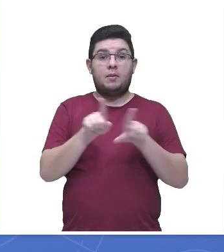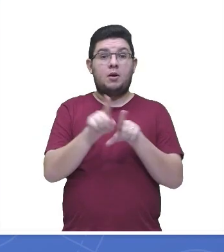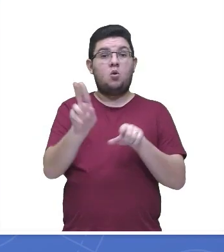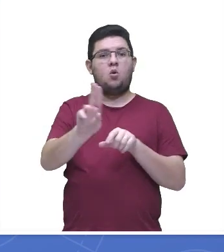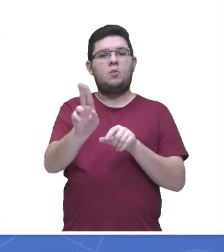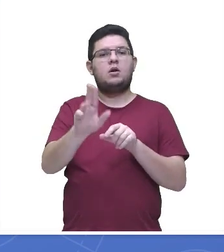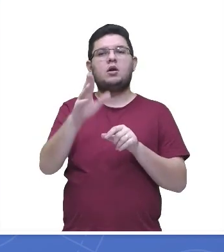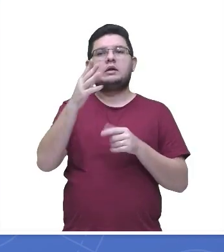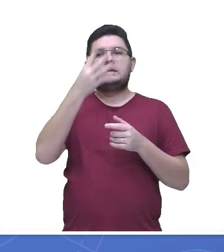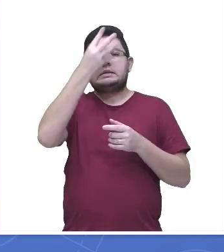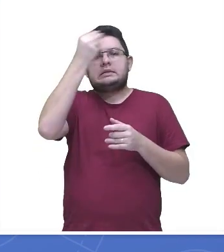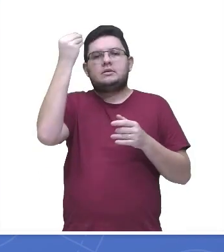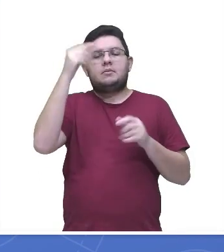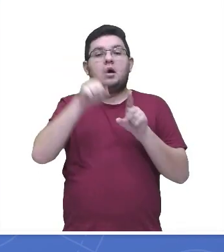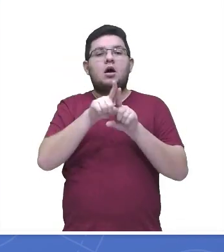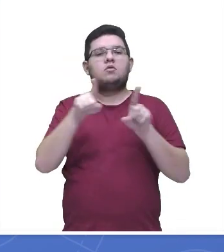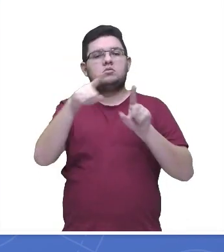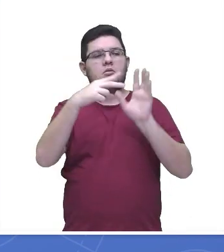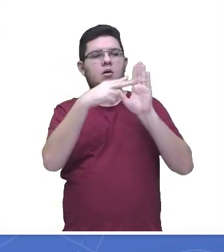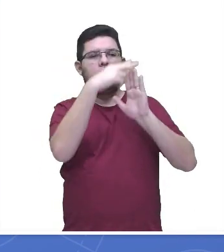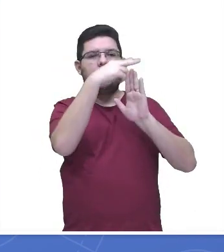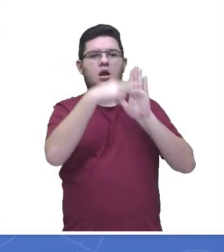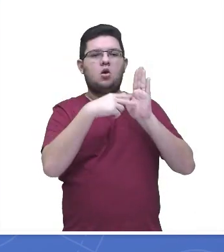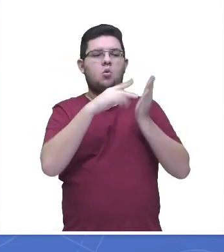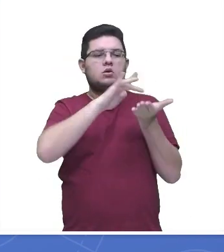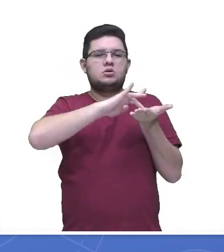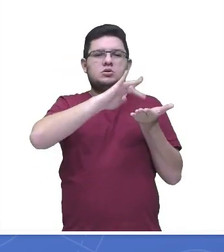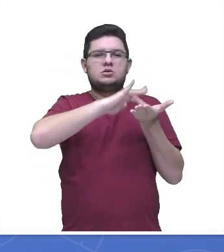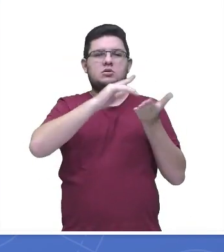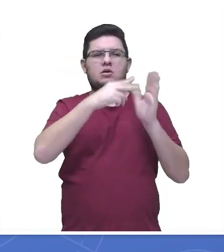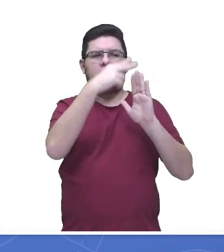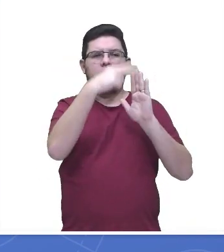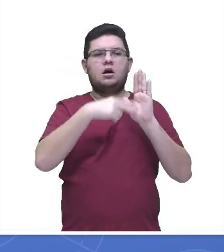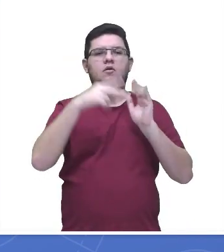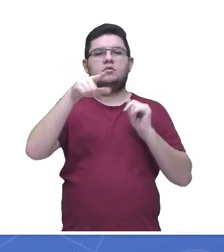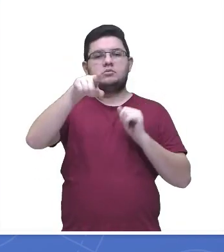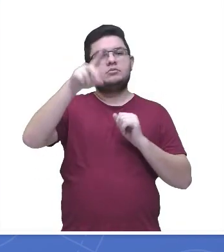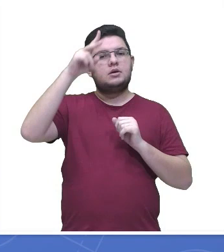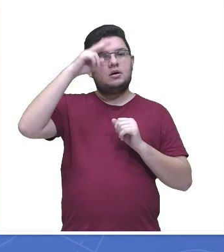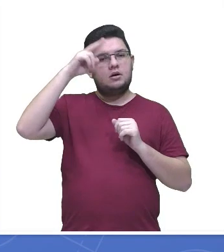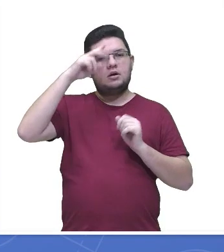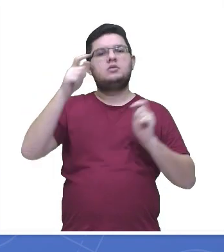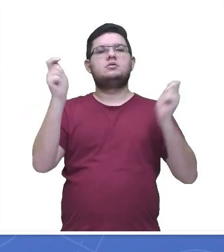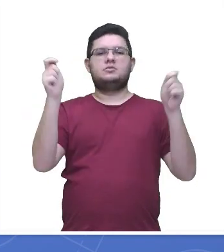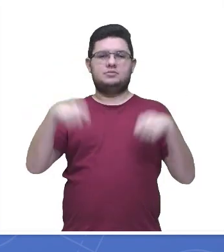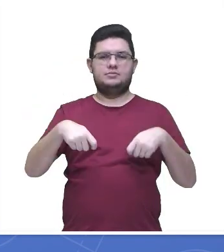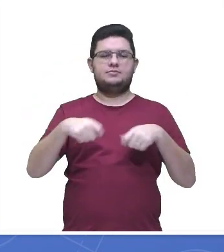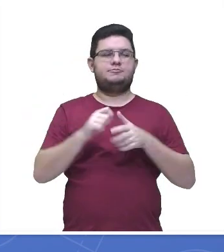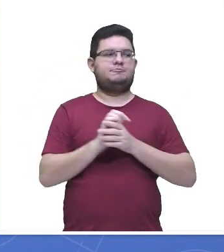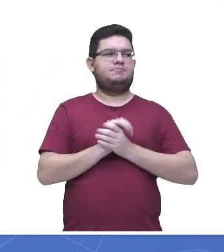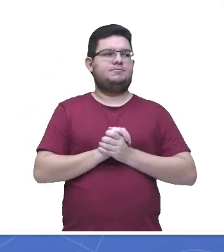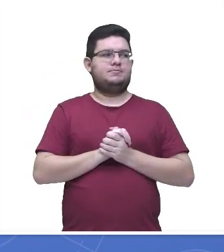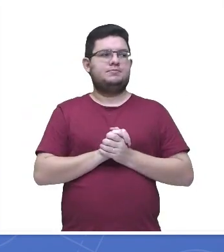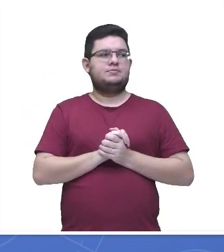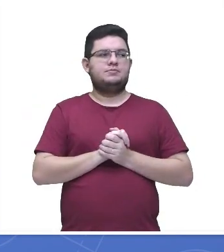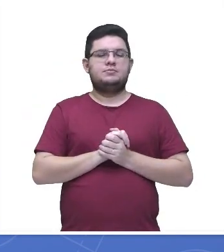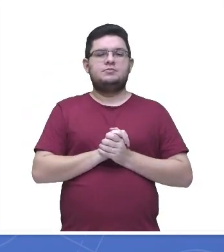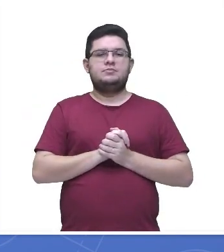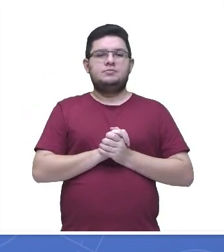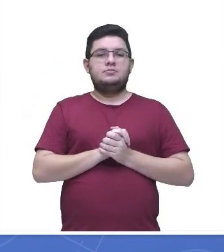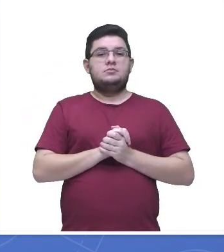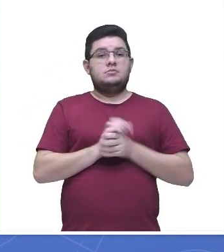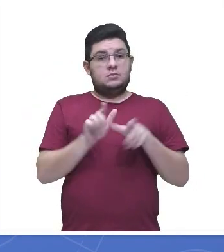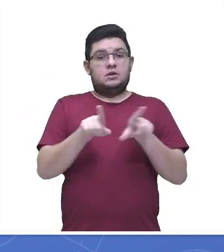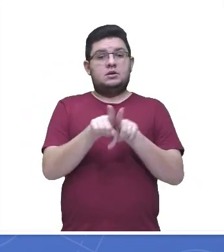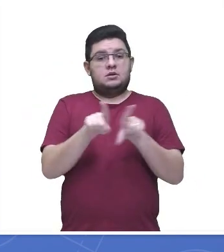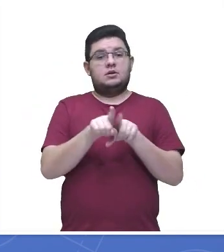com certeza vai fazer a leitura no nosso caderno, não é verdade? Vai lembrar do nome, eu falo já já para você. E aí tem mais um pouquinho